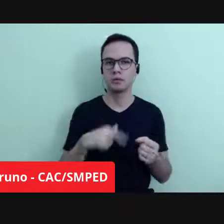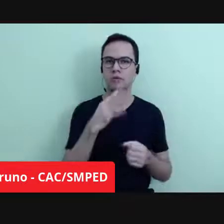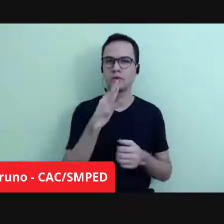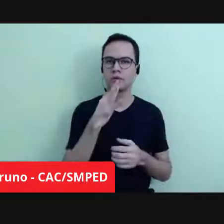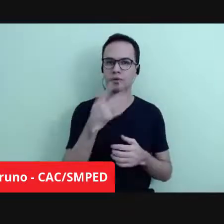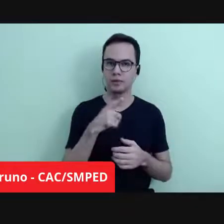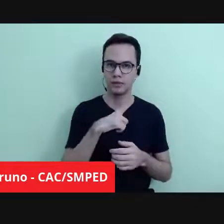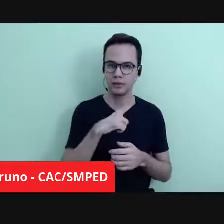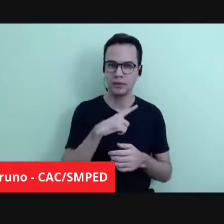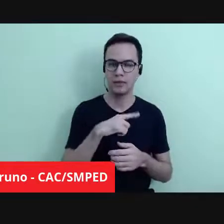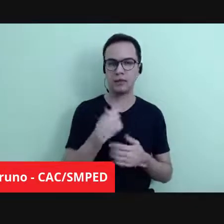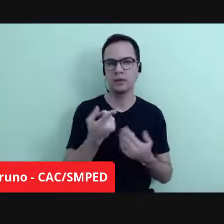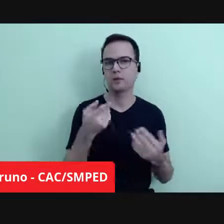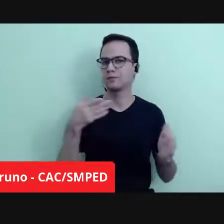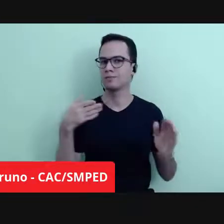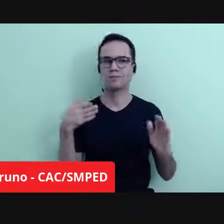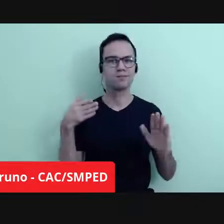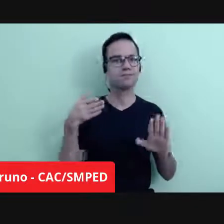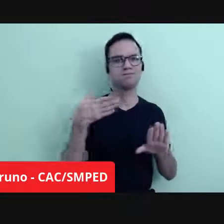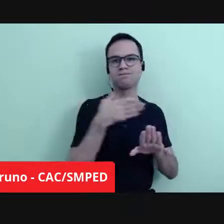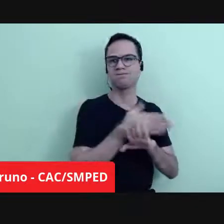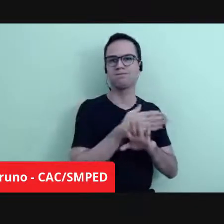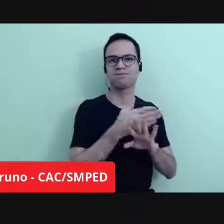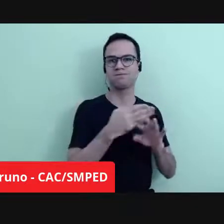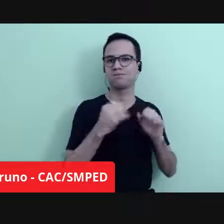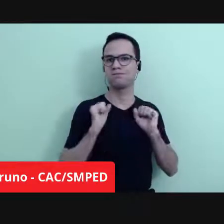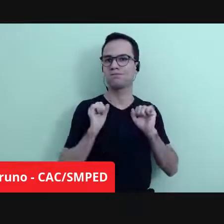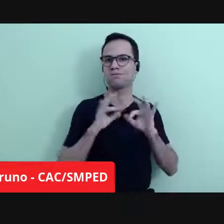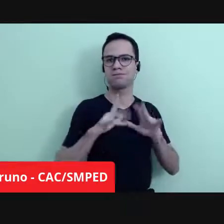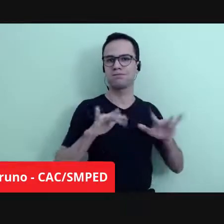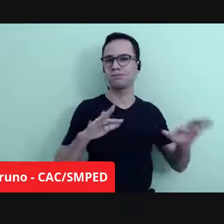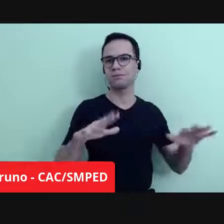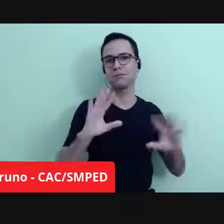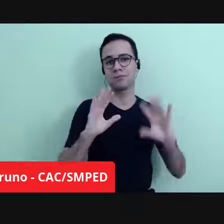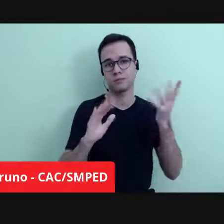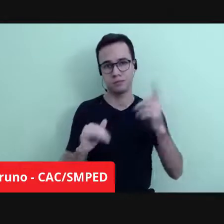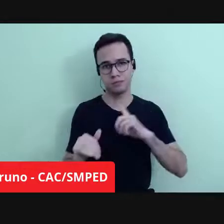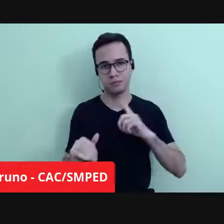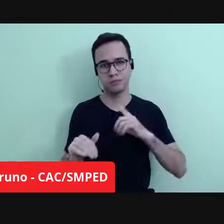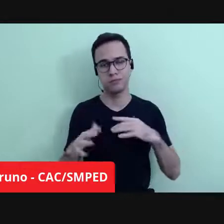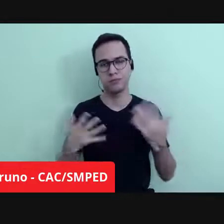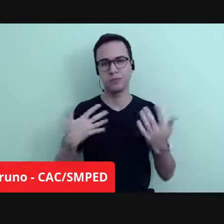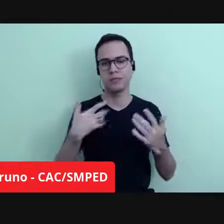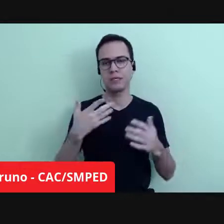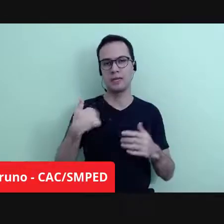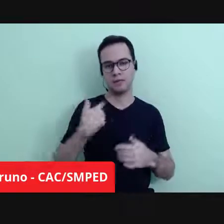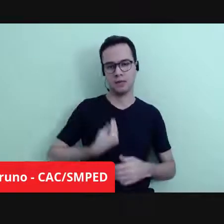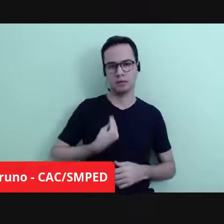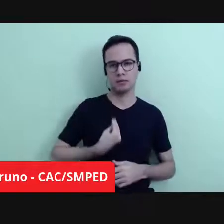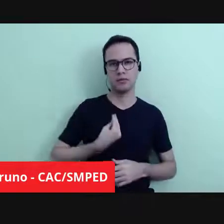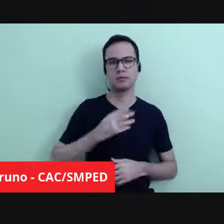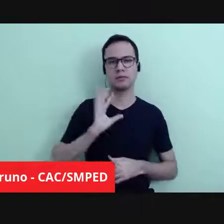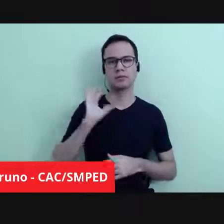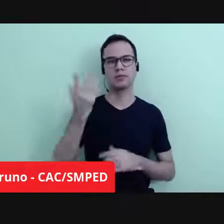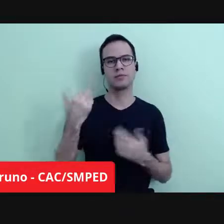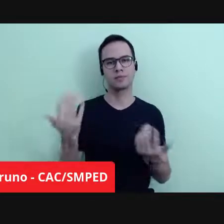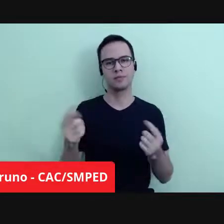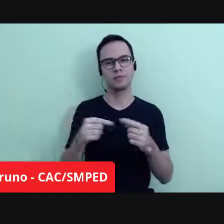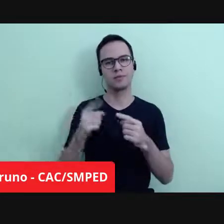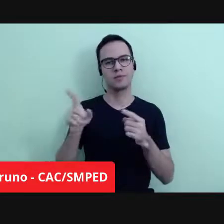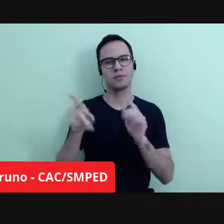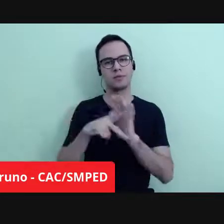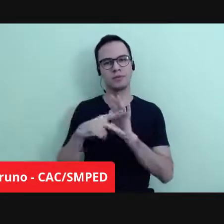conhecimento alcança, né, e atinge, atravessa a gente, tem esse impacto. Então, o grande impacto na minha vida foi esse, assim, dos